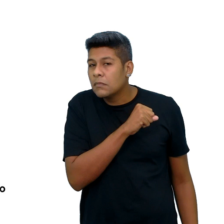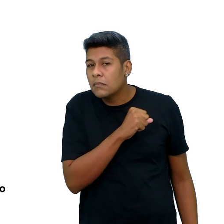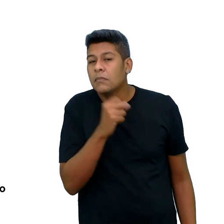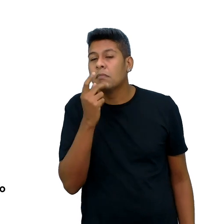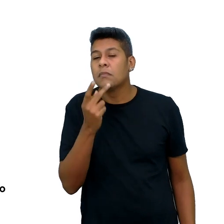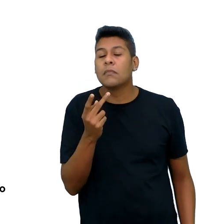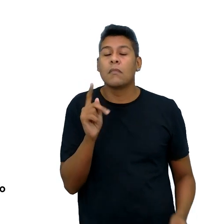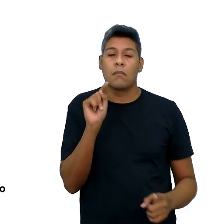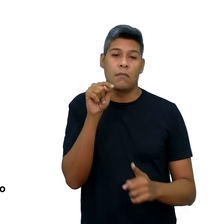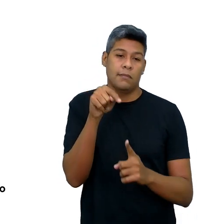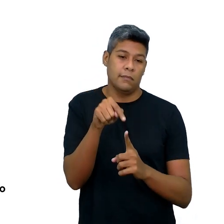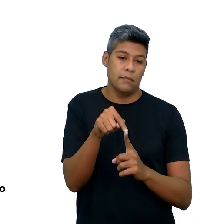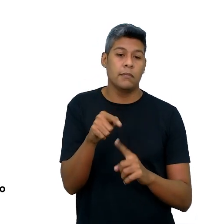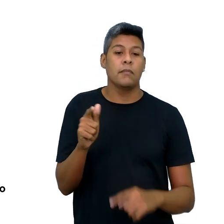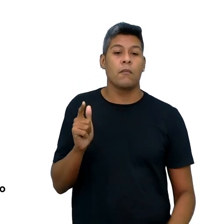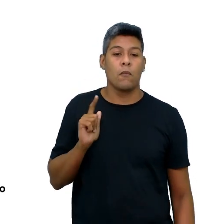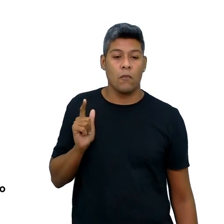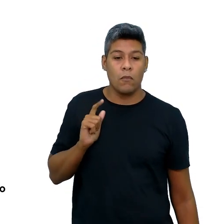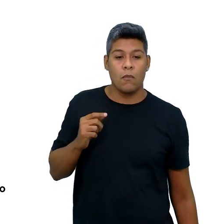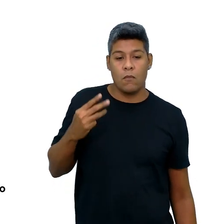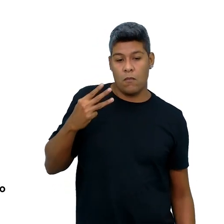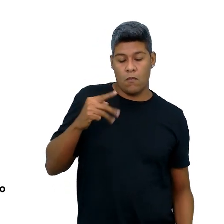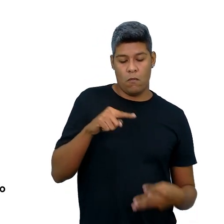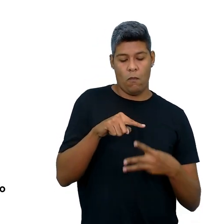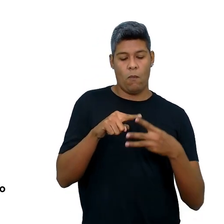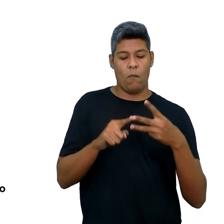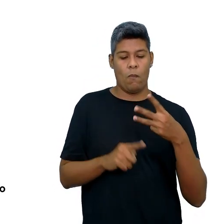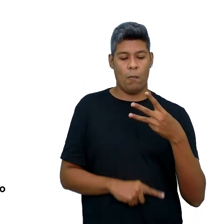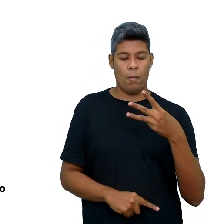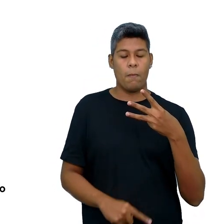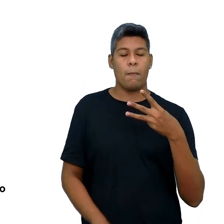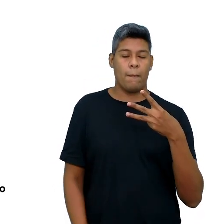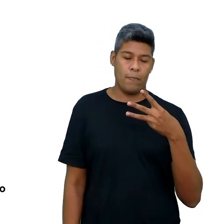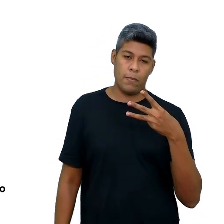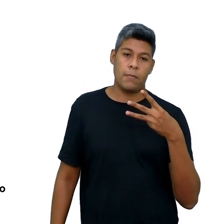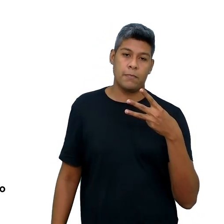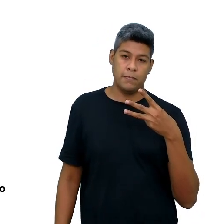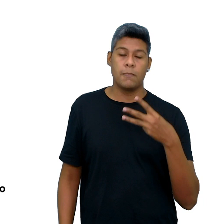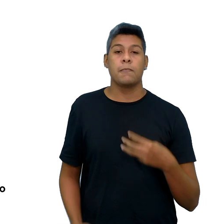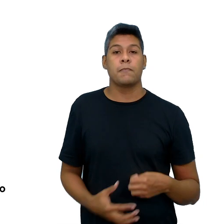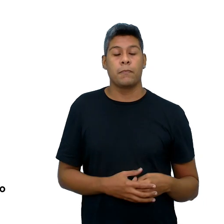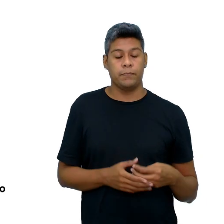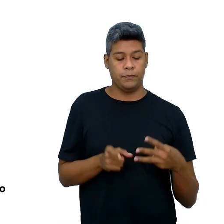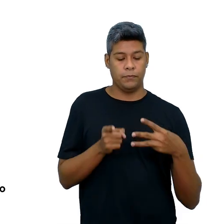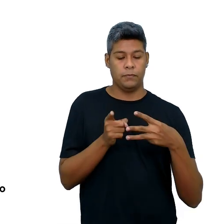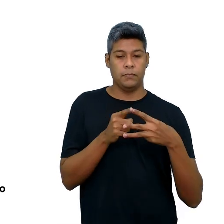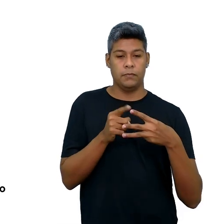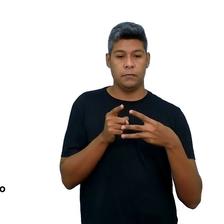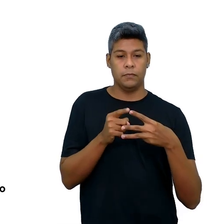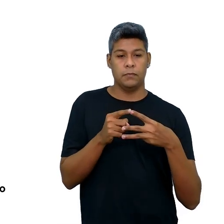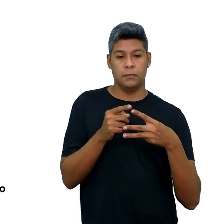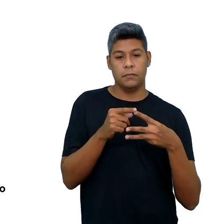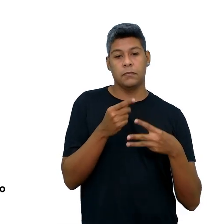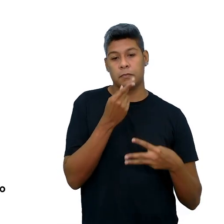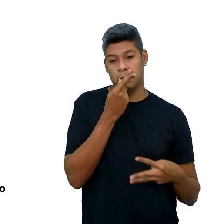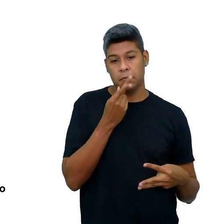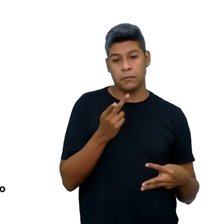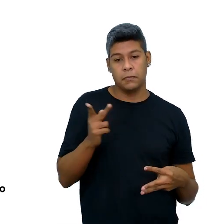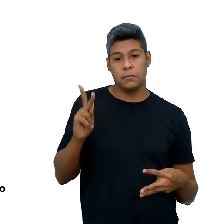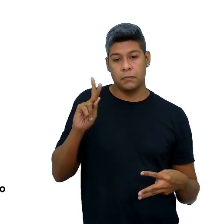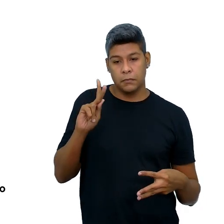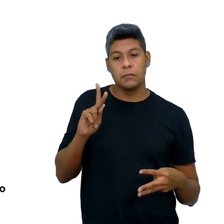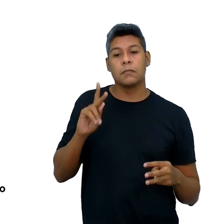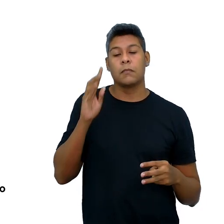seus objetivos. Então, nós temos aí 3 objetivos, né, para essa pauta formativa. O primeiro é revisitar os aspectos